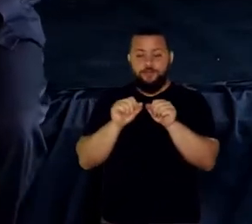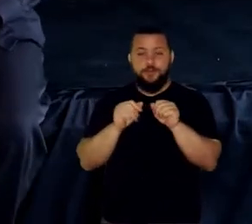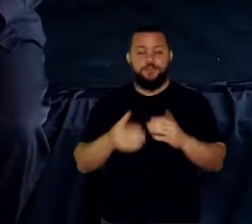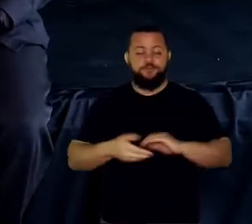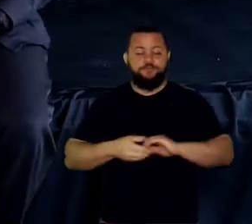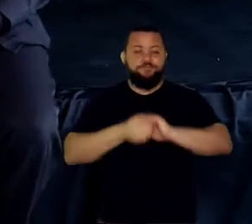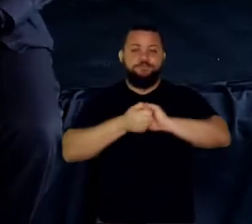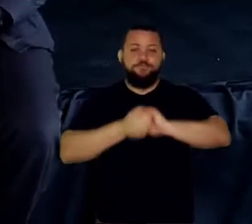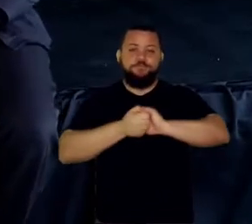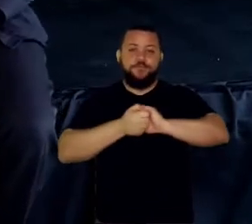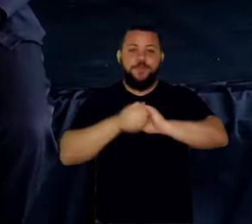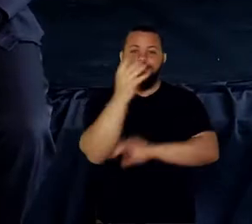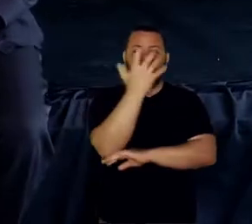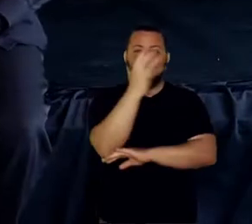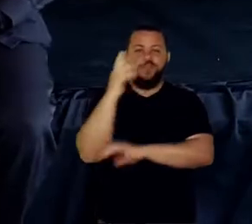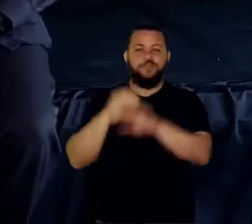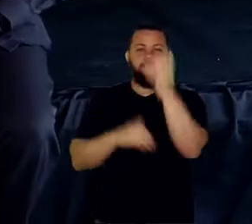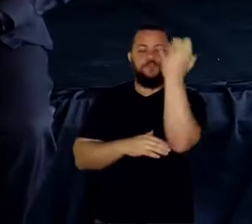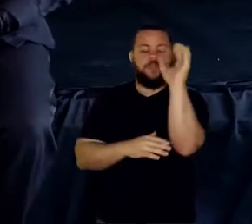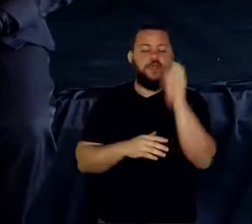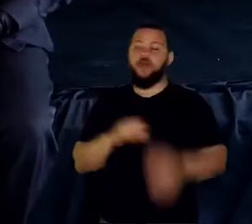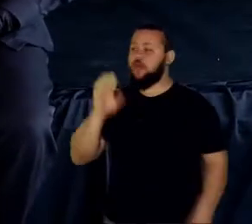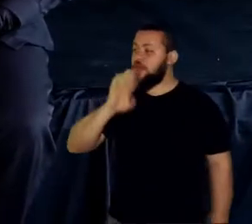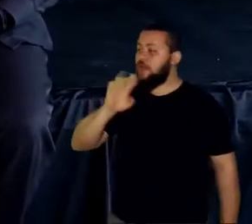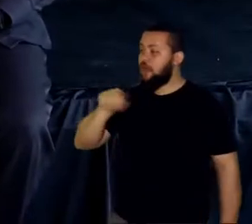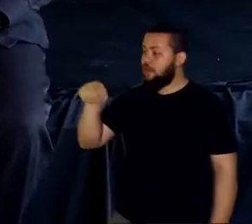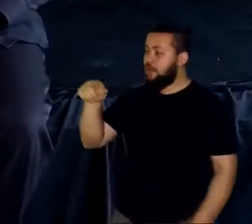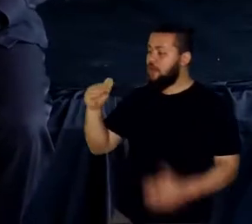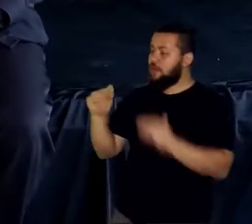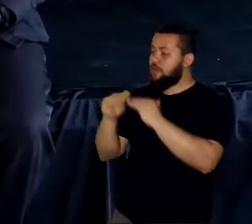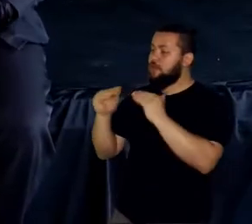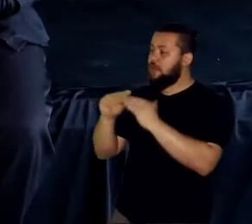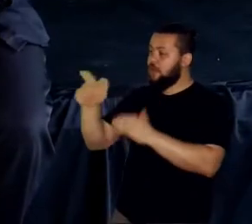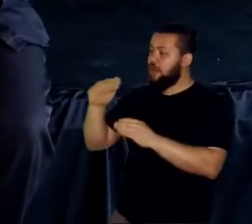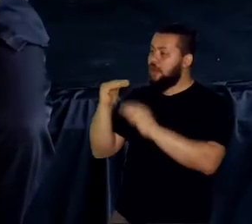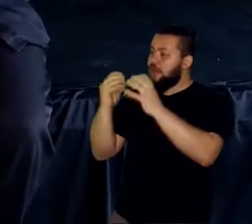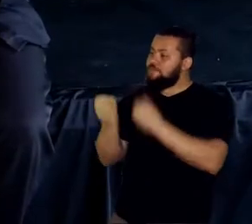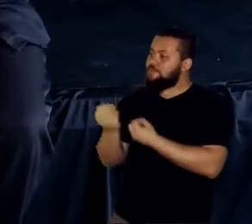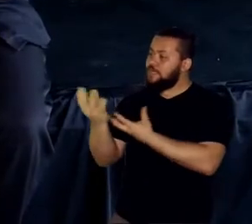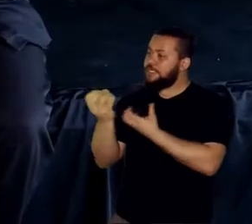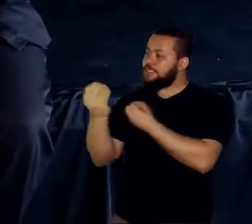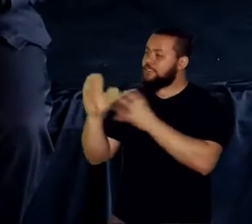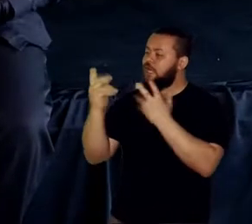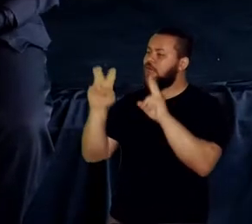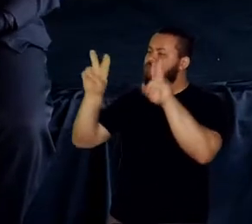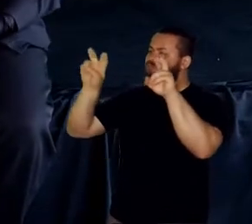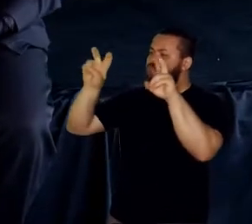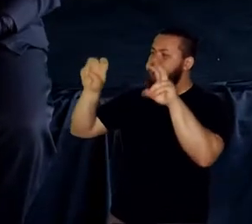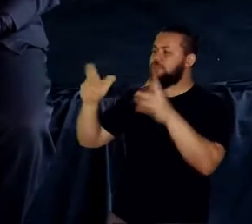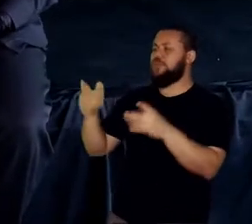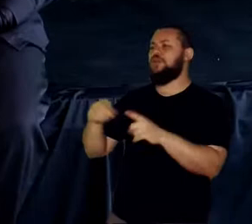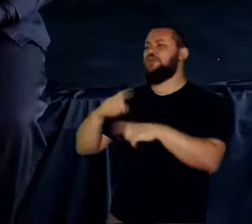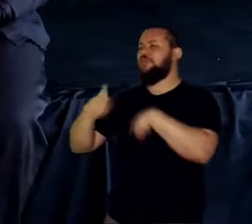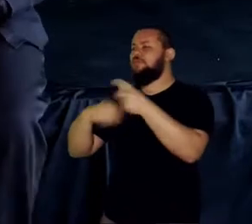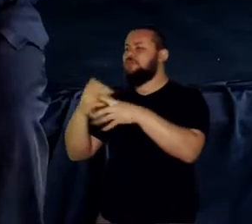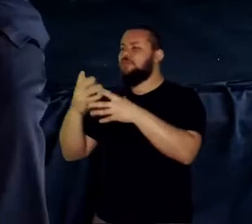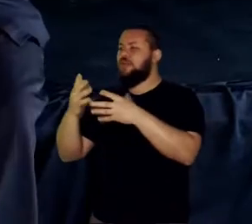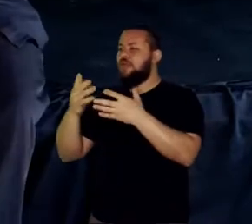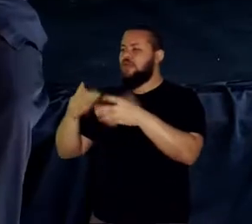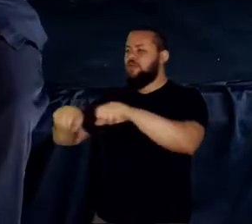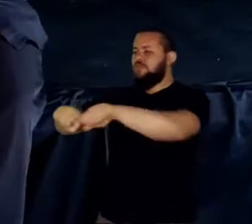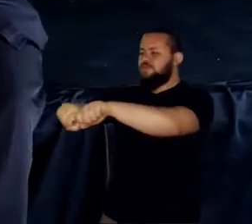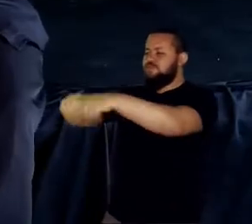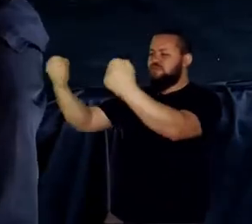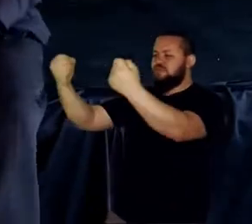É bem isso. É bem essa mensagem, né? É. Que ele destrói e depois ele se reconcilia. É, né?